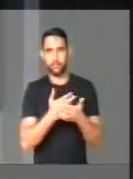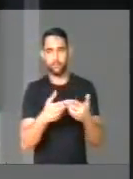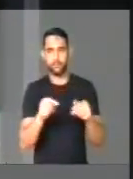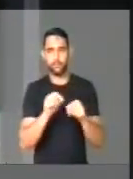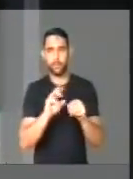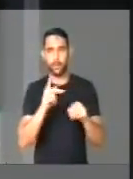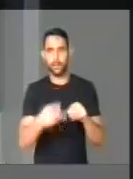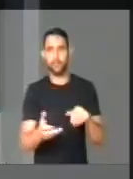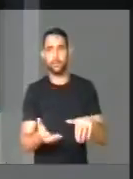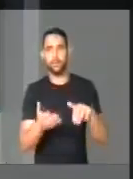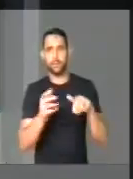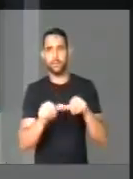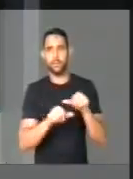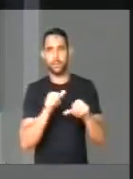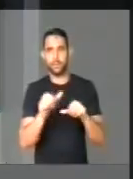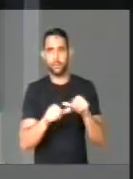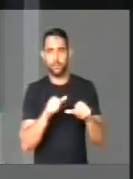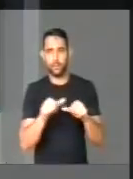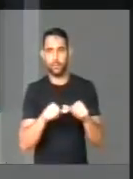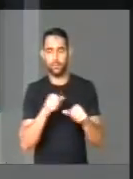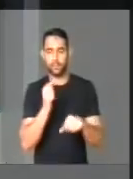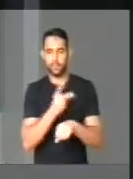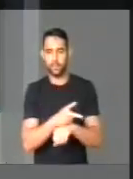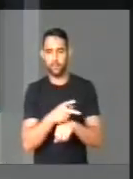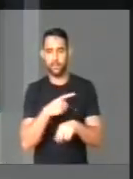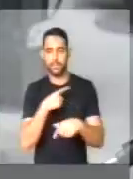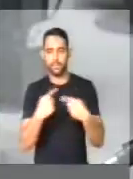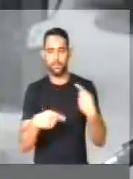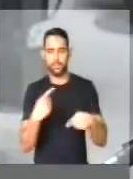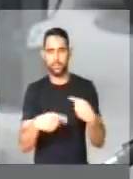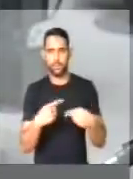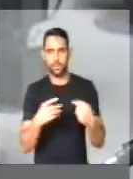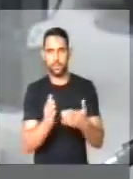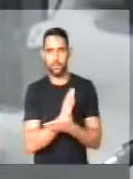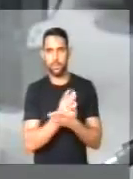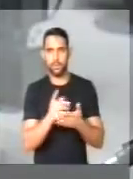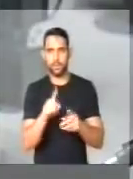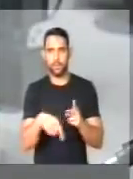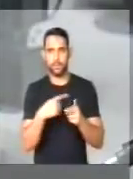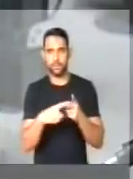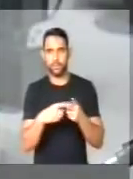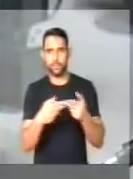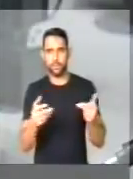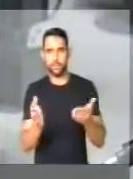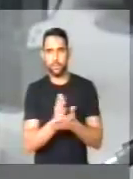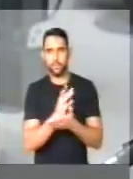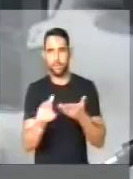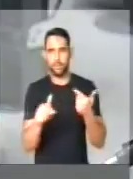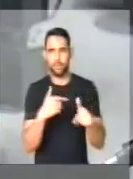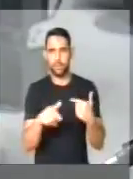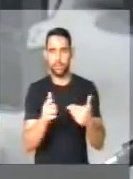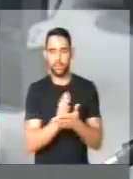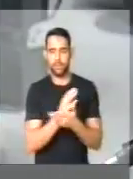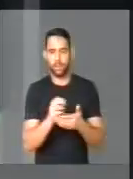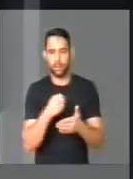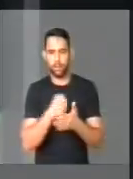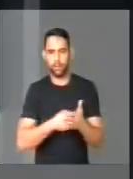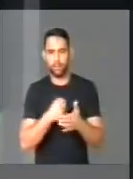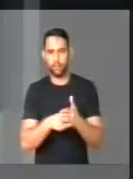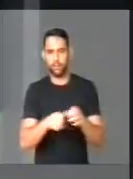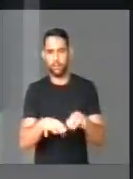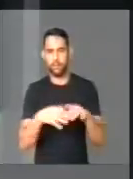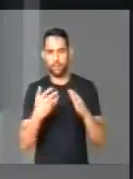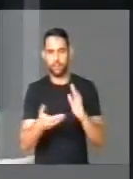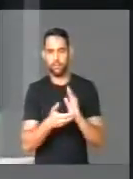esse congresso, além das reformas que nós estamos discutindo, de previdência, além da questão trabalhista, tem a luta política no